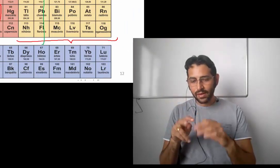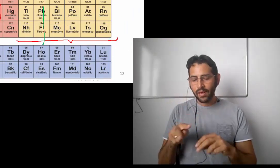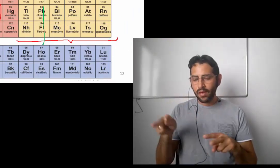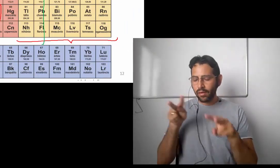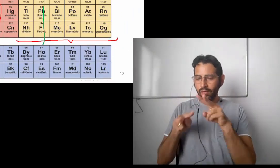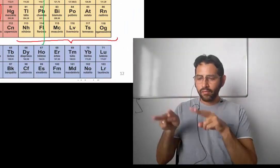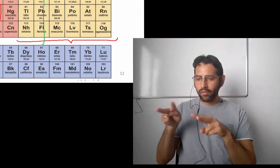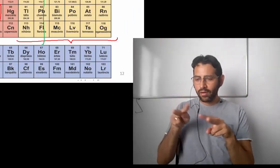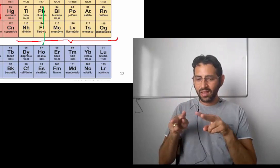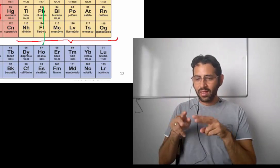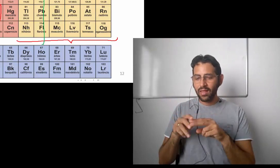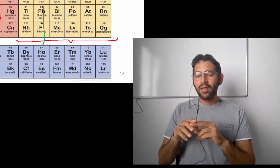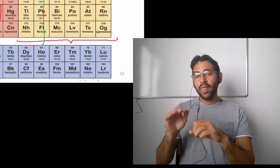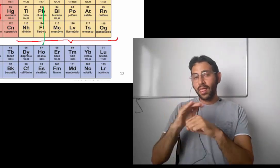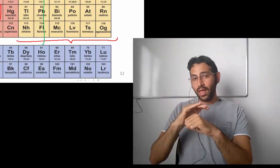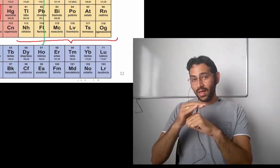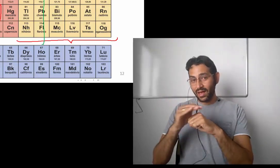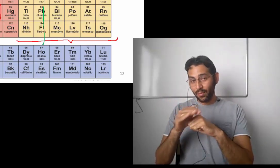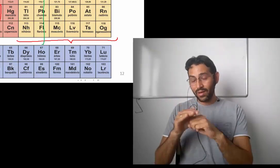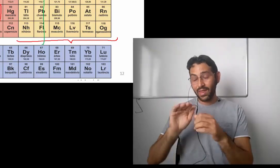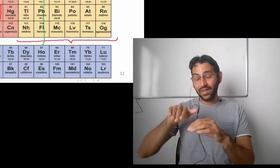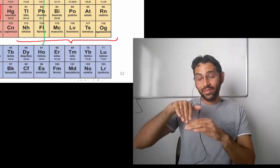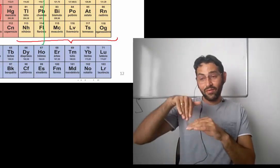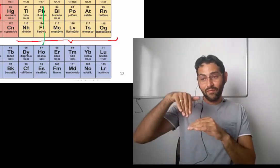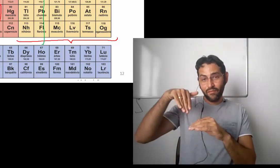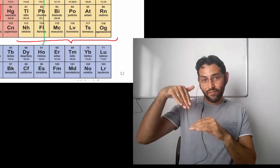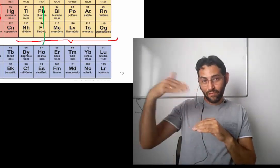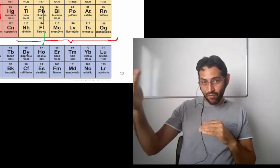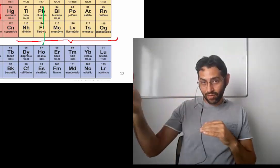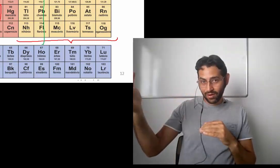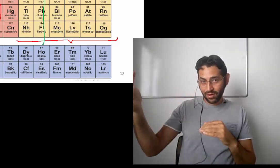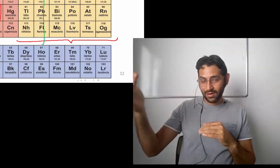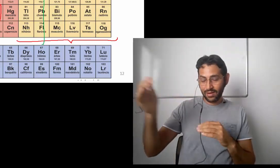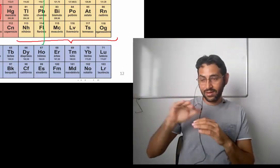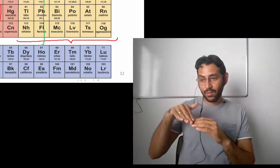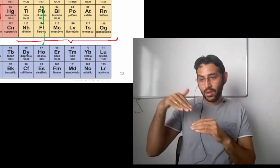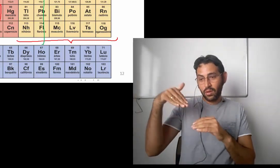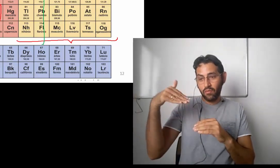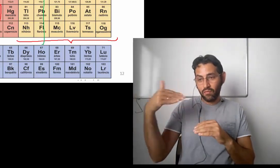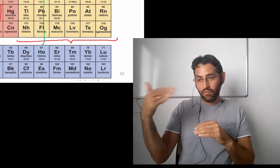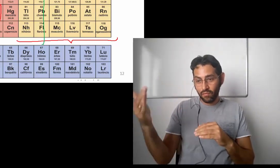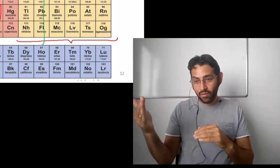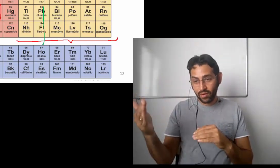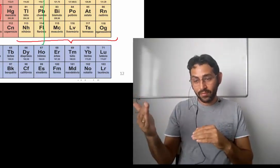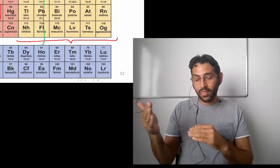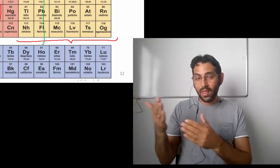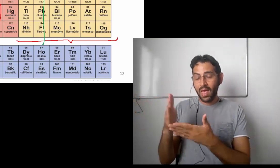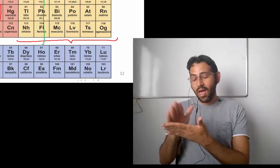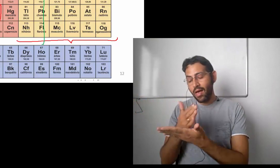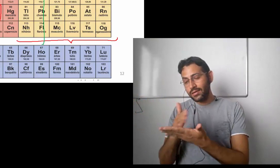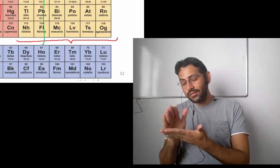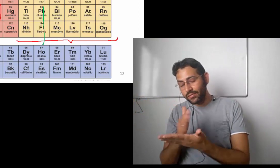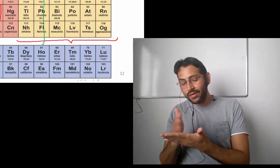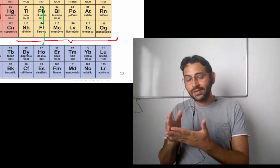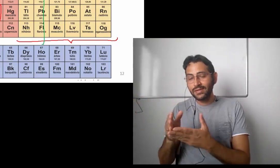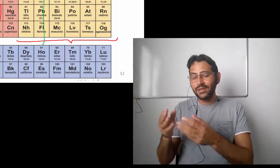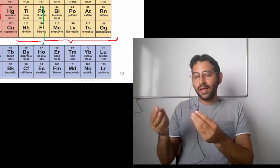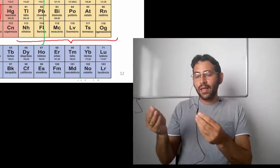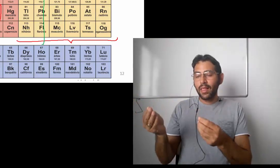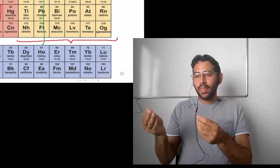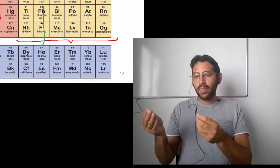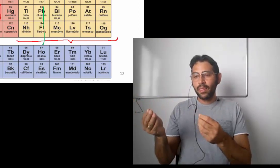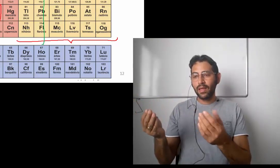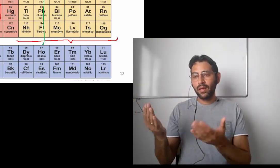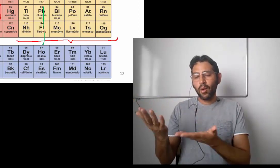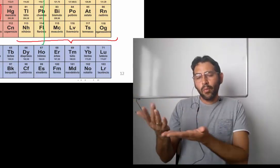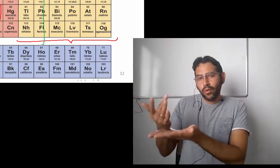procurar primeiro a camada, qual é a camada mais externa, que vai nos informar o período, e depois a gente olha para o